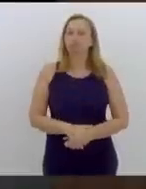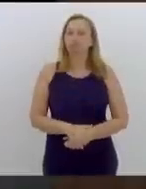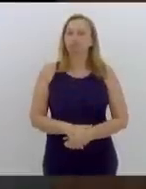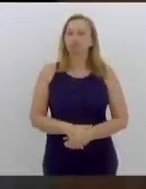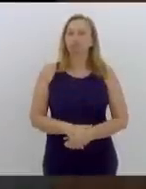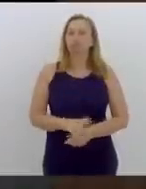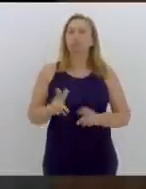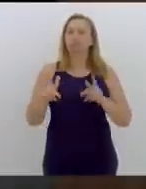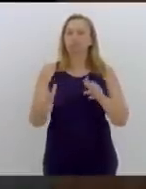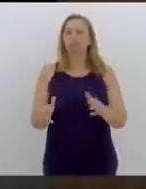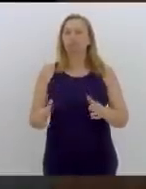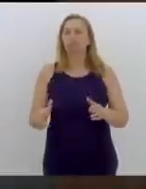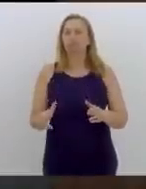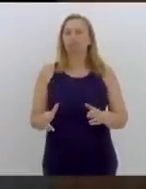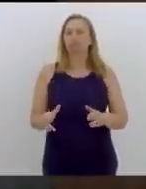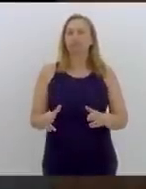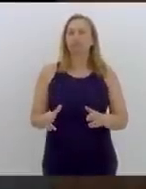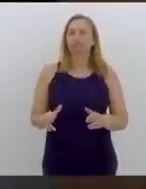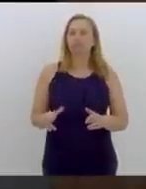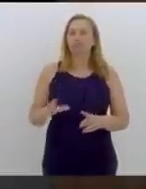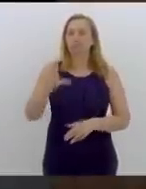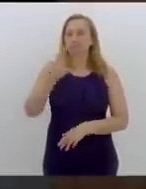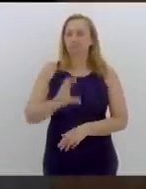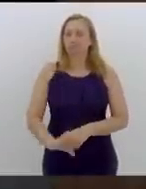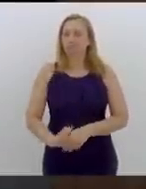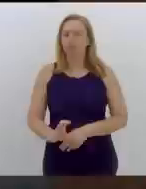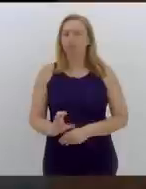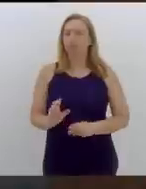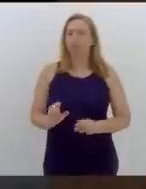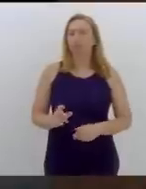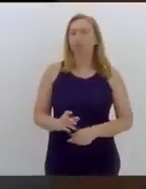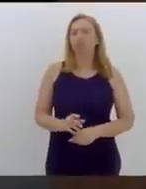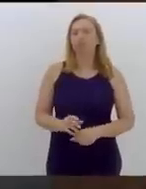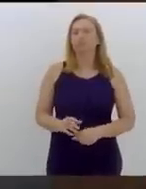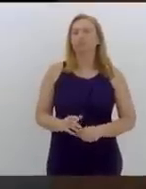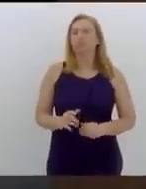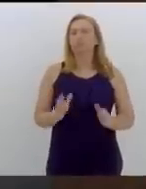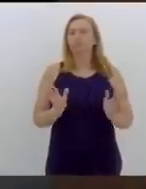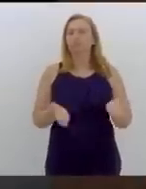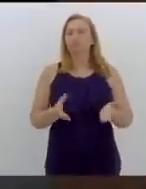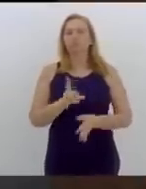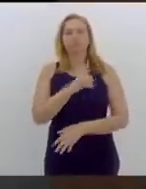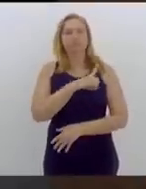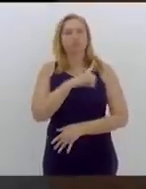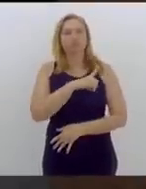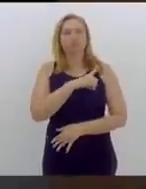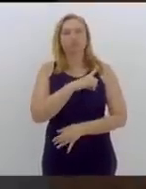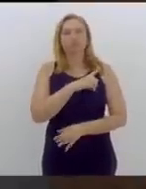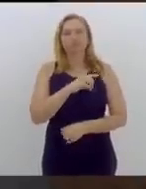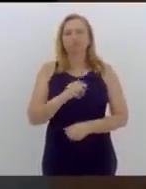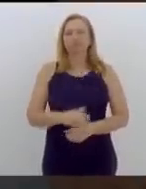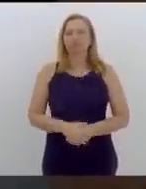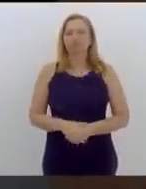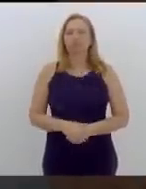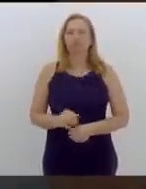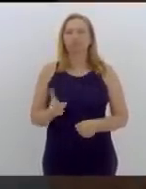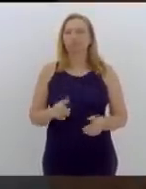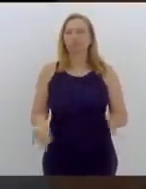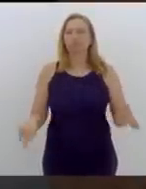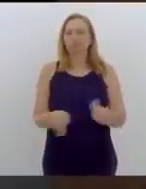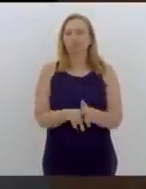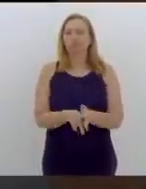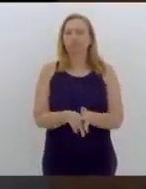na Polícia Militar a mesma coisa a mesma mazela os delegado hoje não fazem mais do parte do grupo